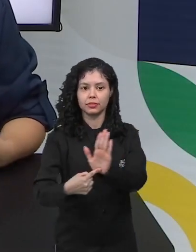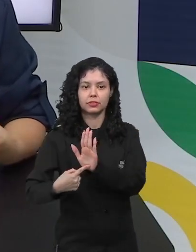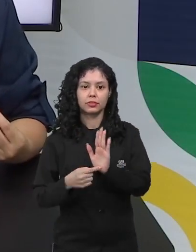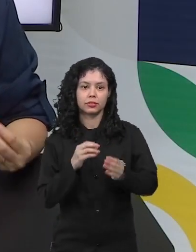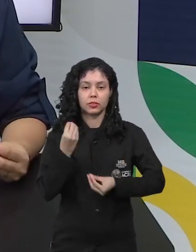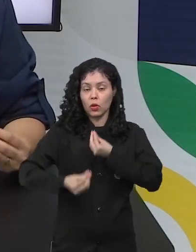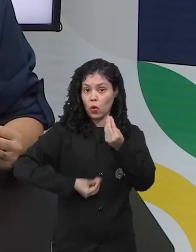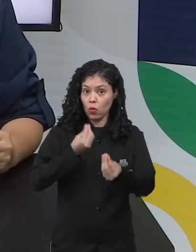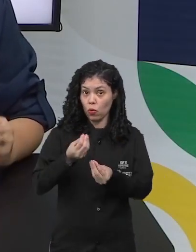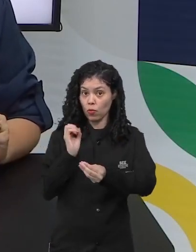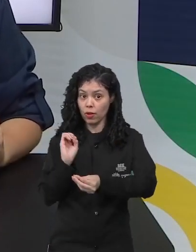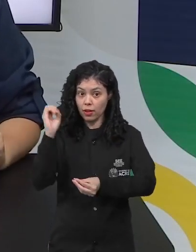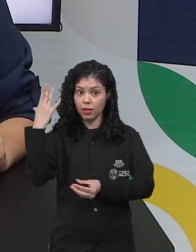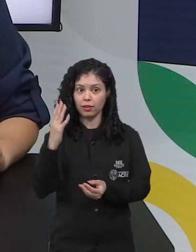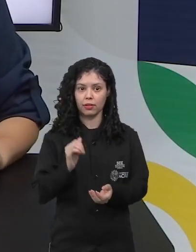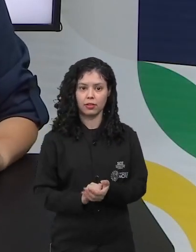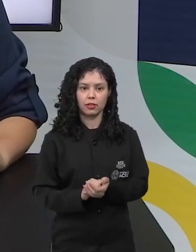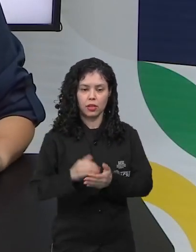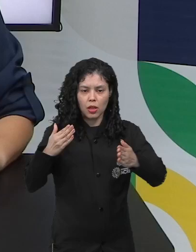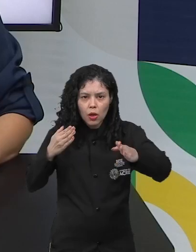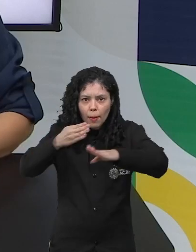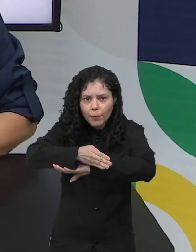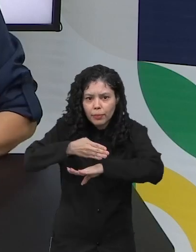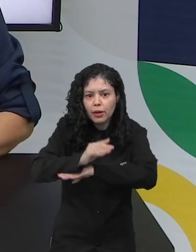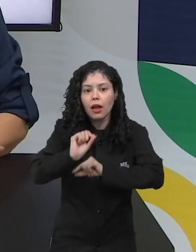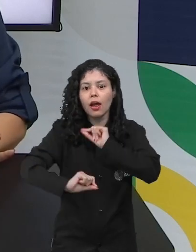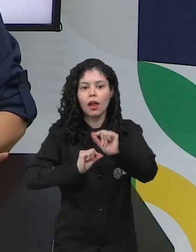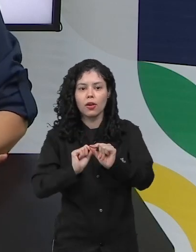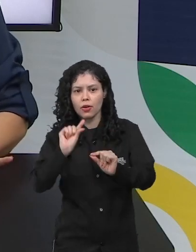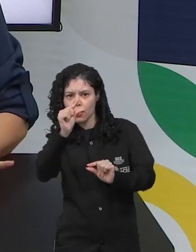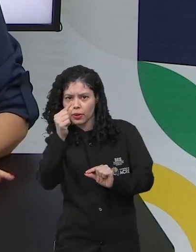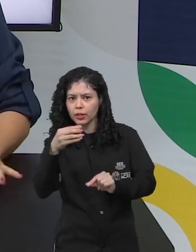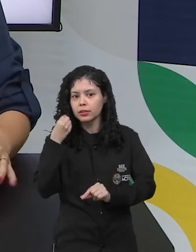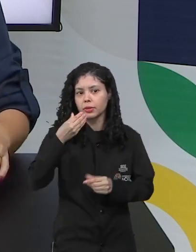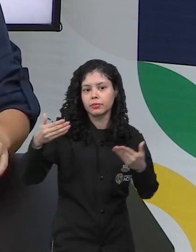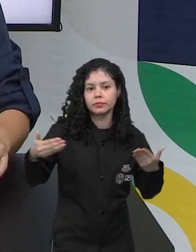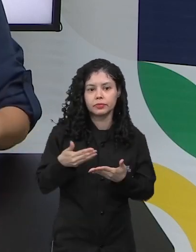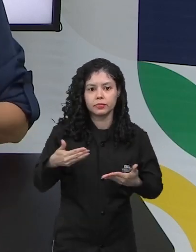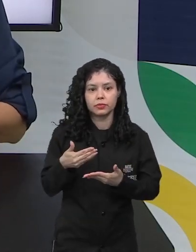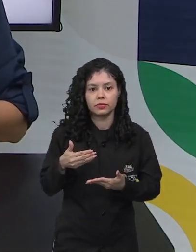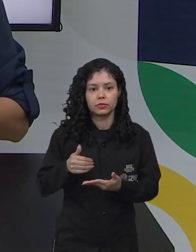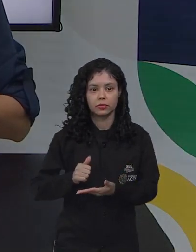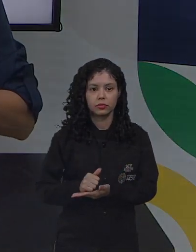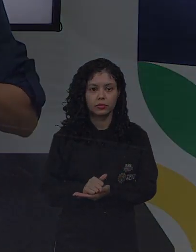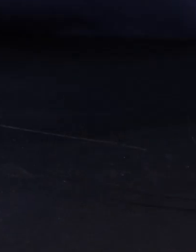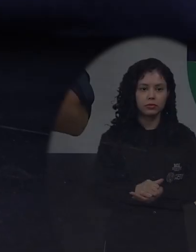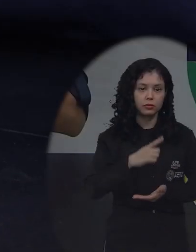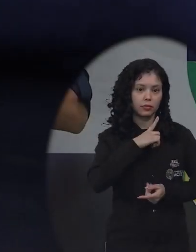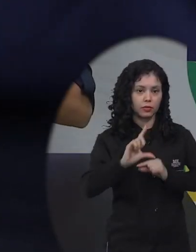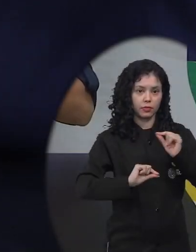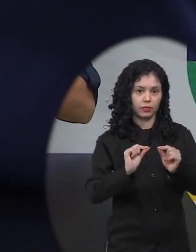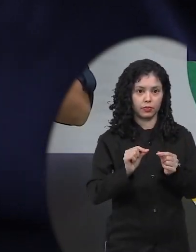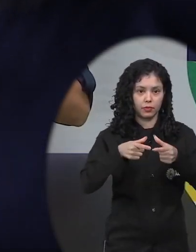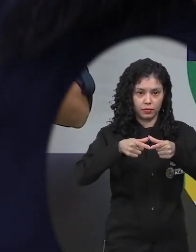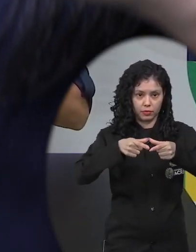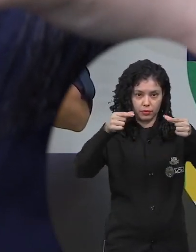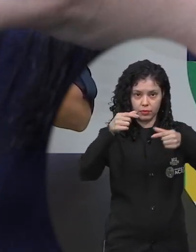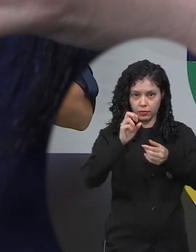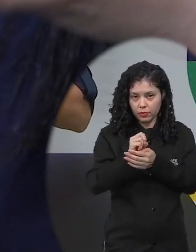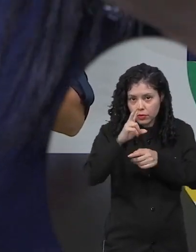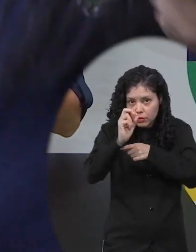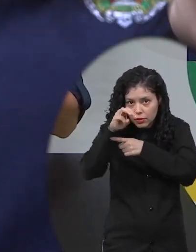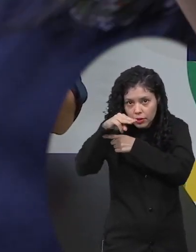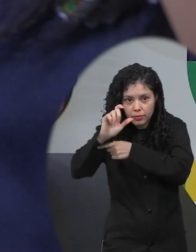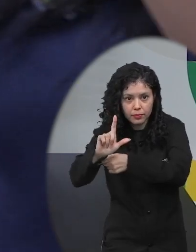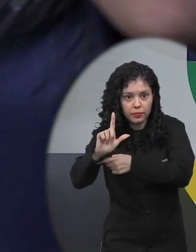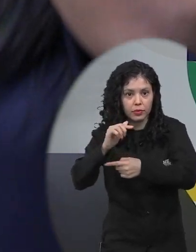demonstrar como que funciona a impenetrabilidade, a gente vai fazer um pequeno experimento aqui. Então, aqui, ó, a gente tem um becker de 50